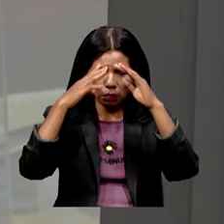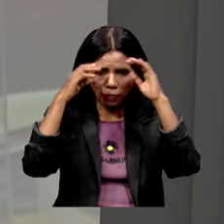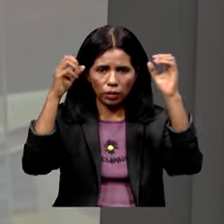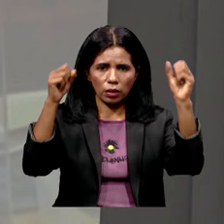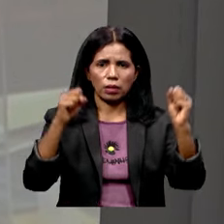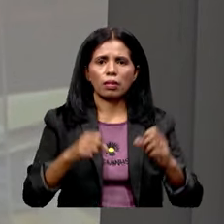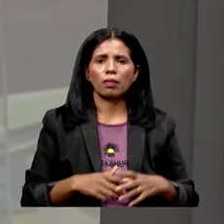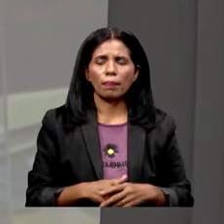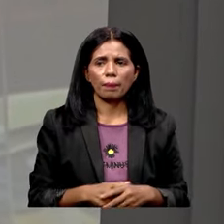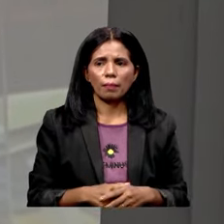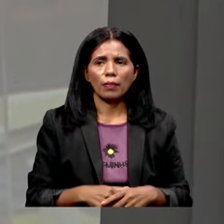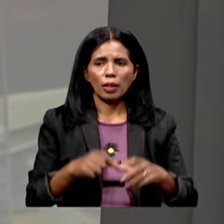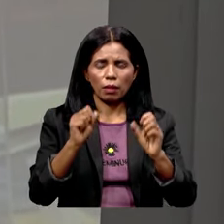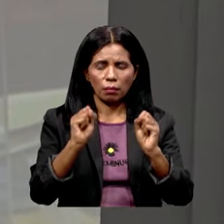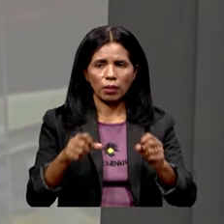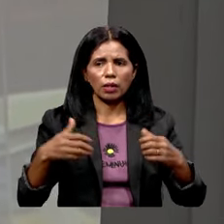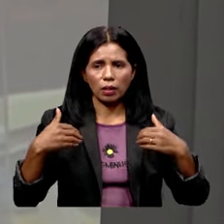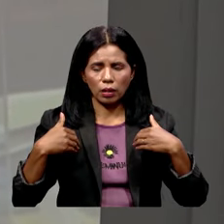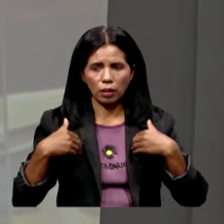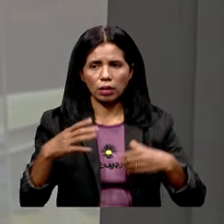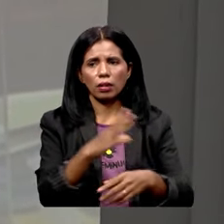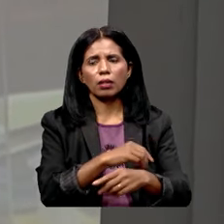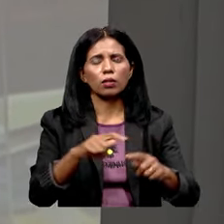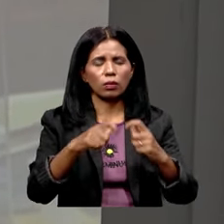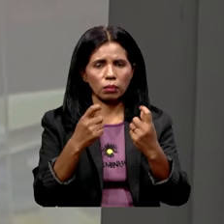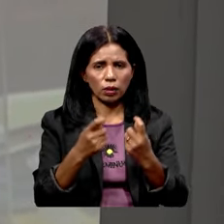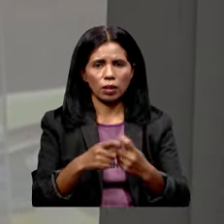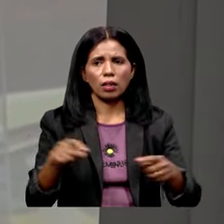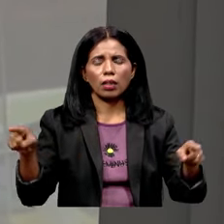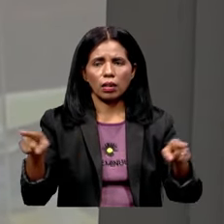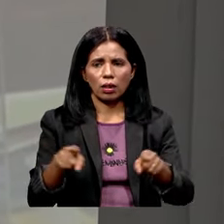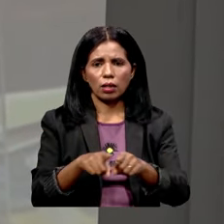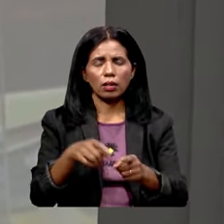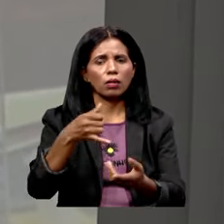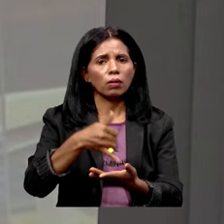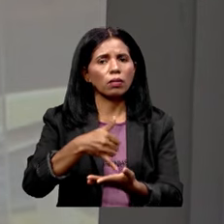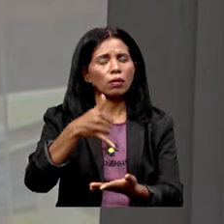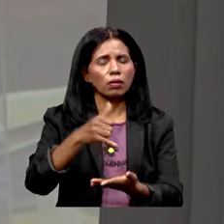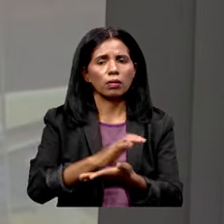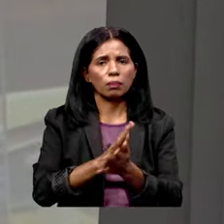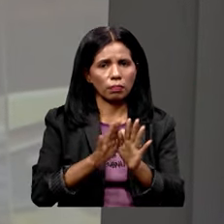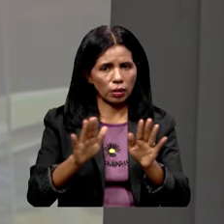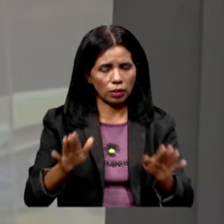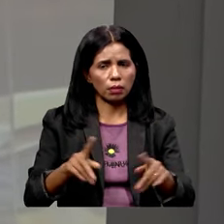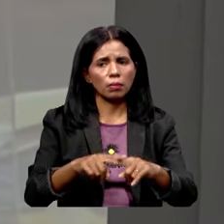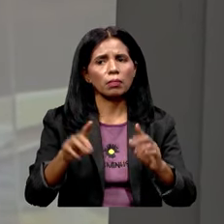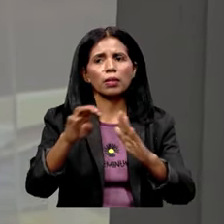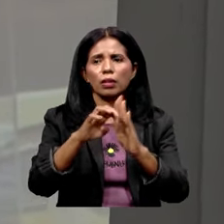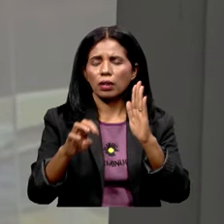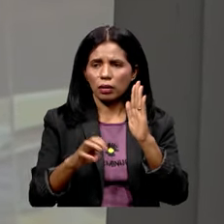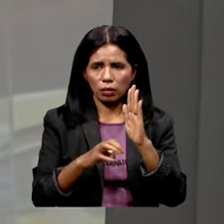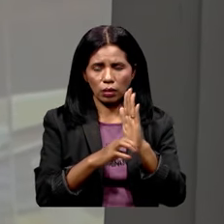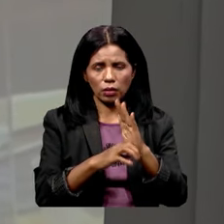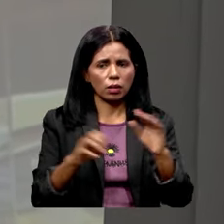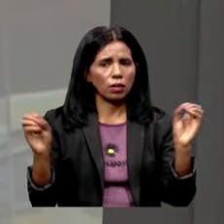República. Bele ia subtítulo mos nessa Nobel da Paz, mas bem Estado los